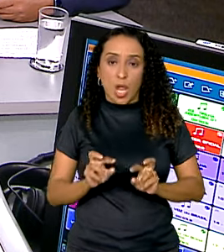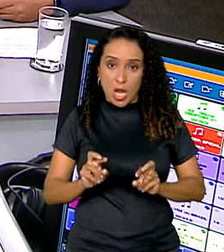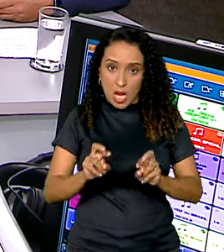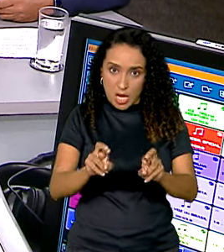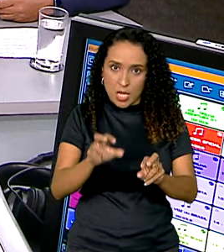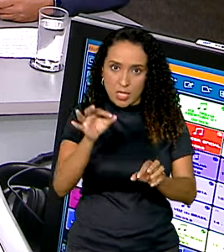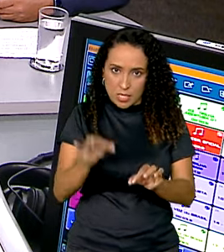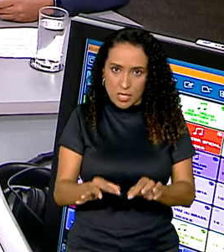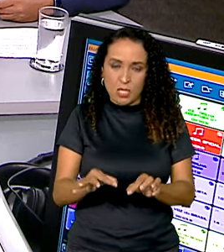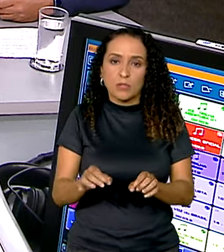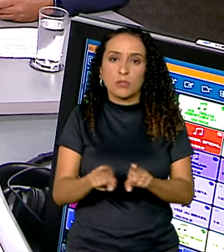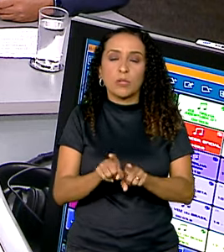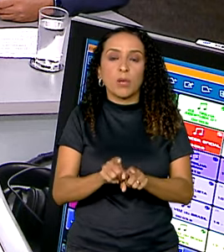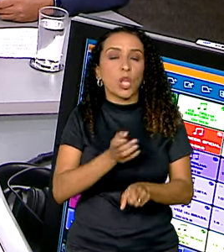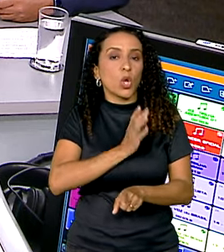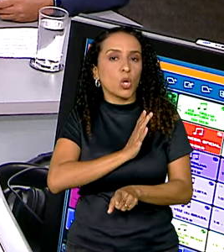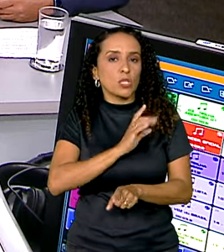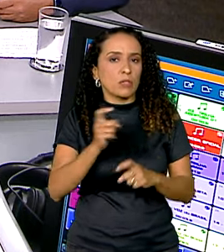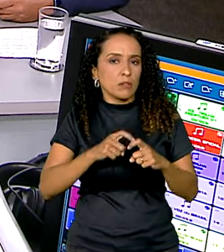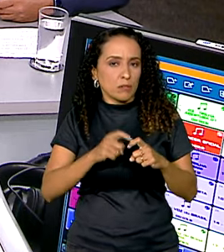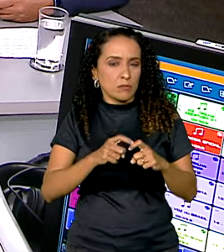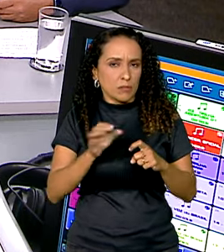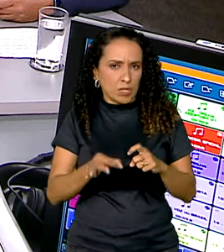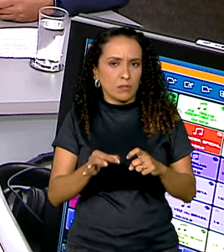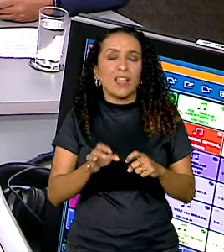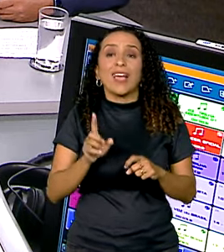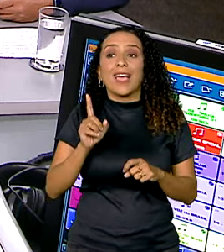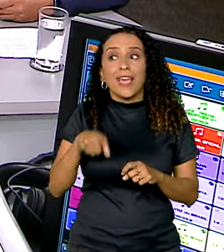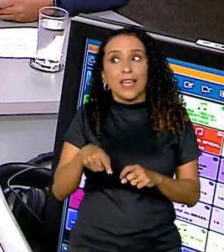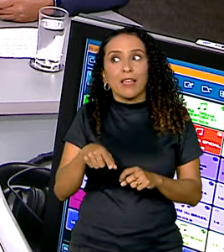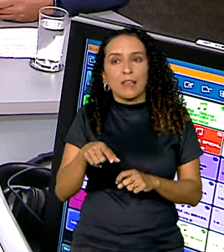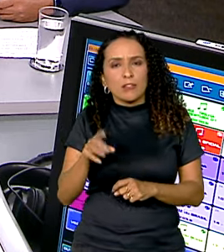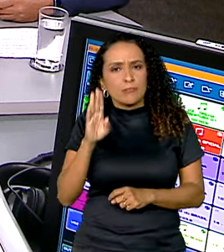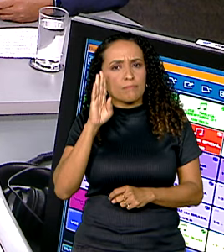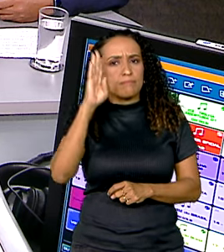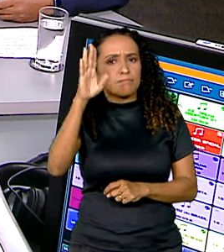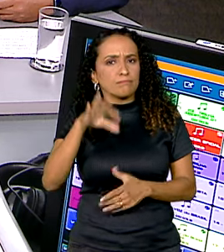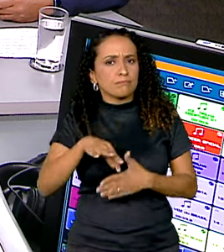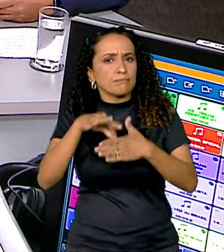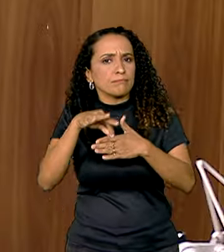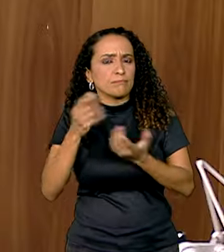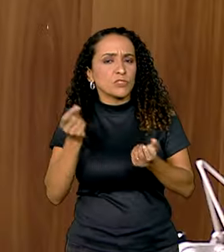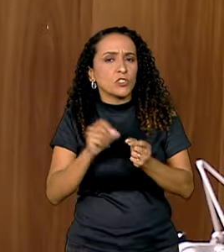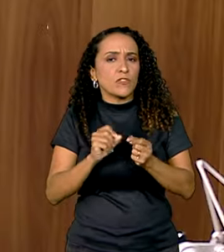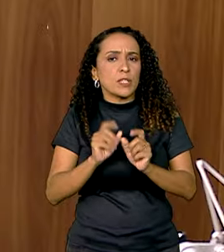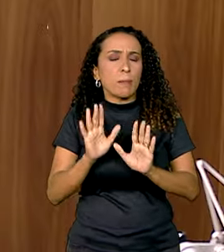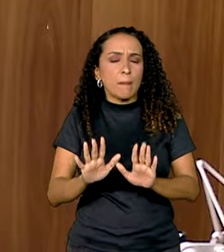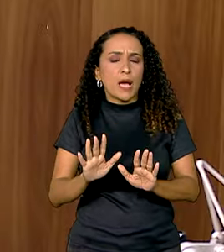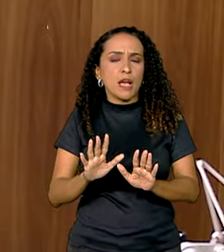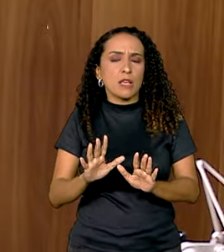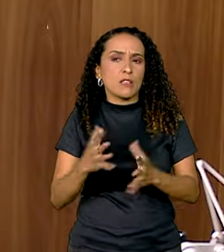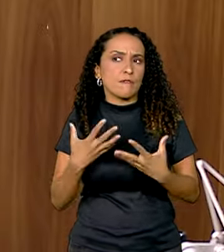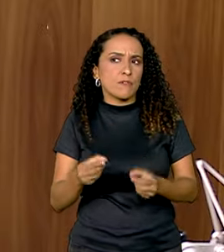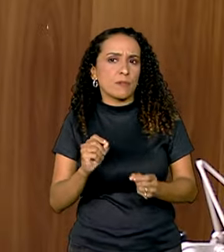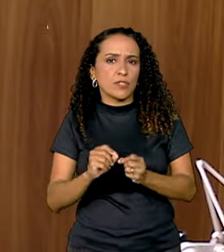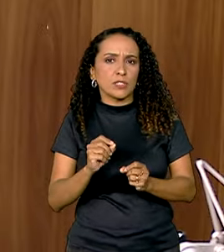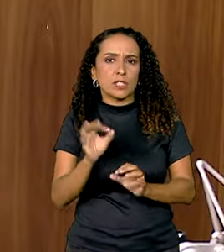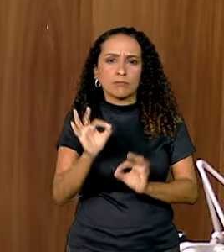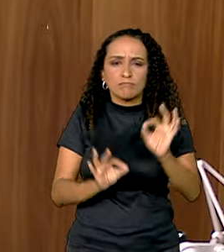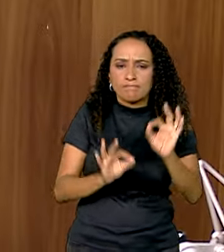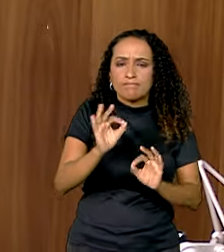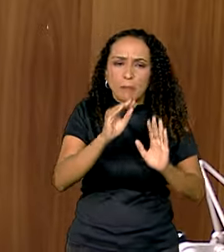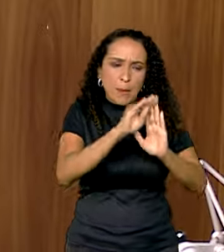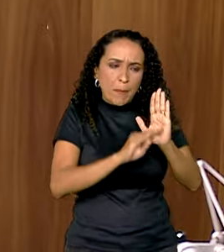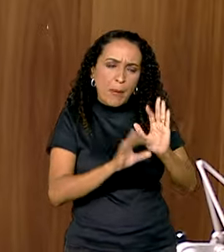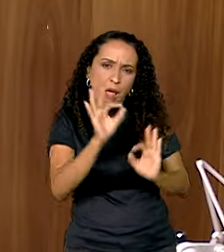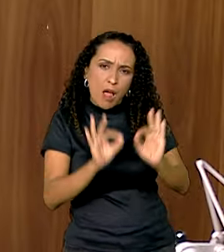câncer, né, e cardiologia, não é isso? Esse é um destaque que nós estamos fazendo, mas nós vamos fazer os planos em